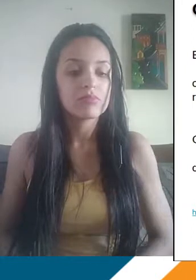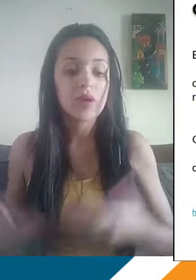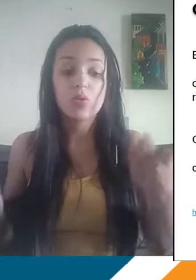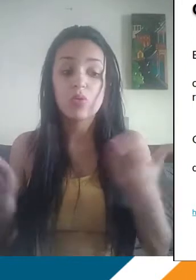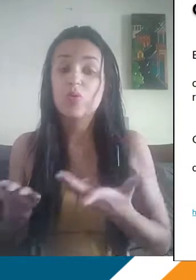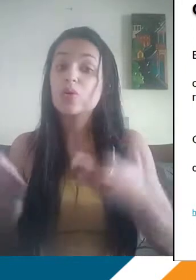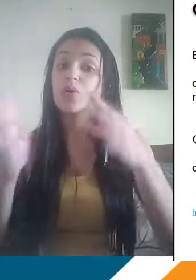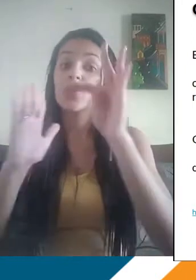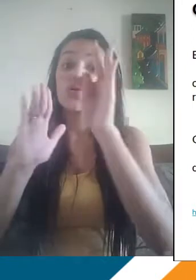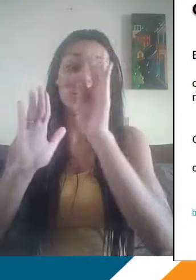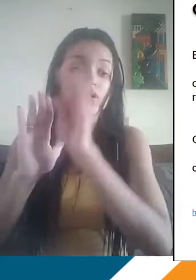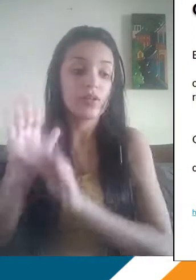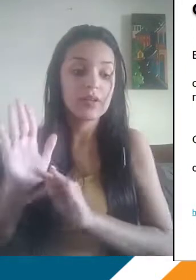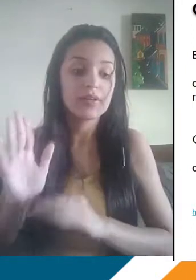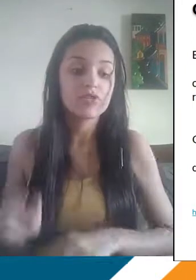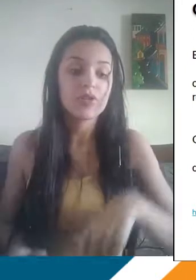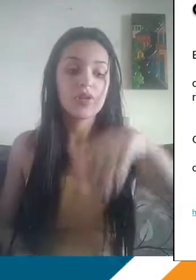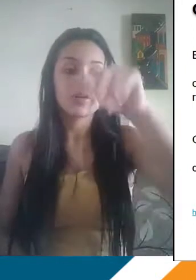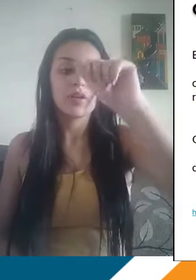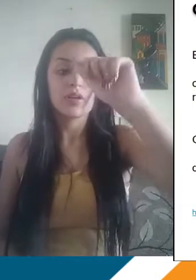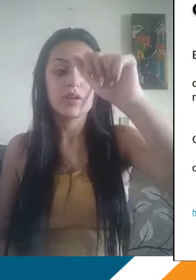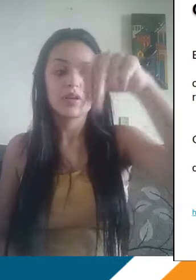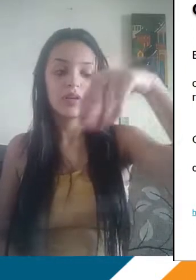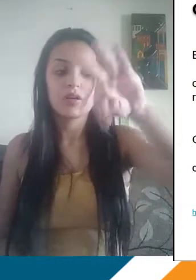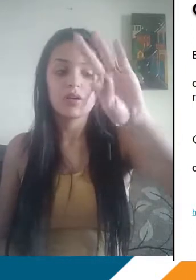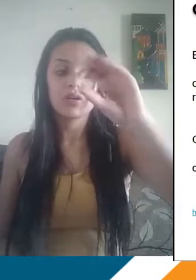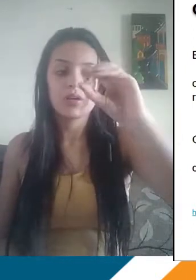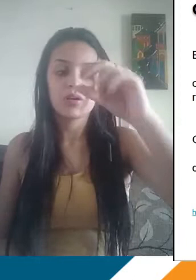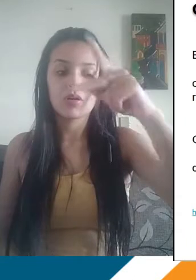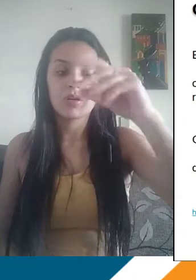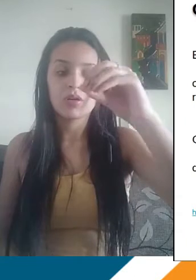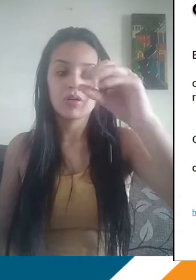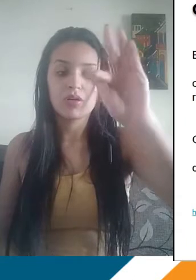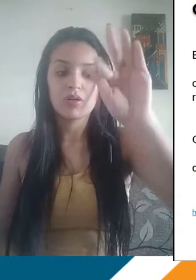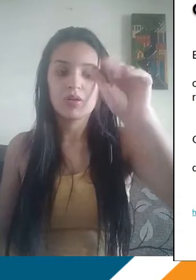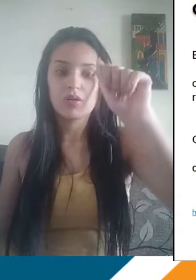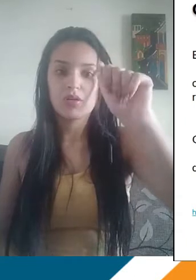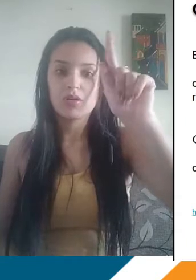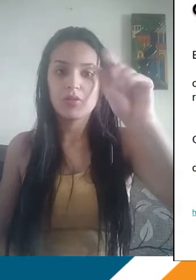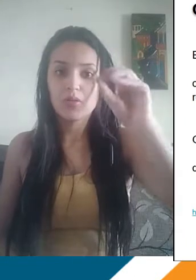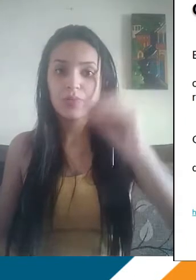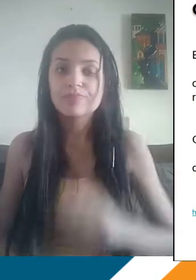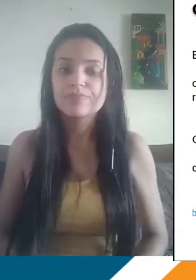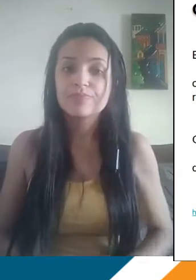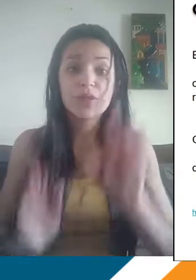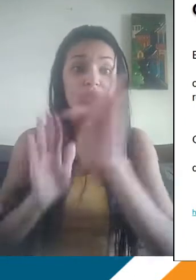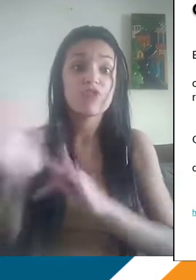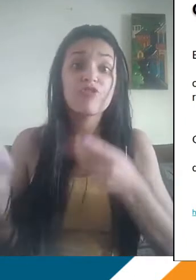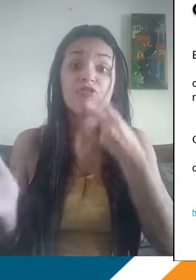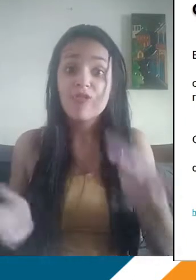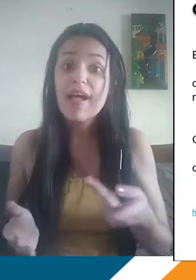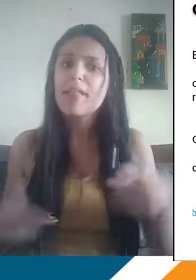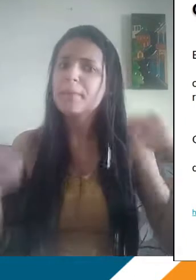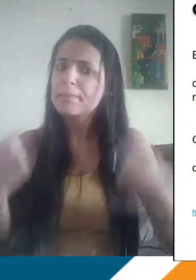transformar criativamente a cultura de outros povos. Ou seja, esse texto diz que é